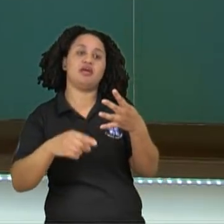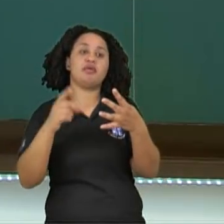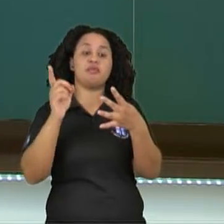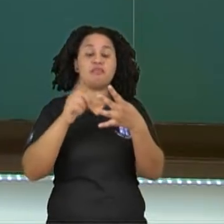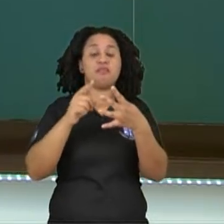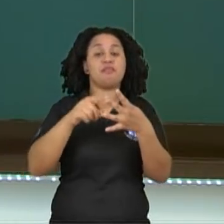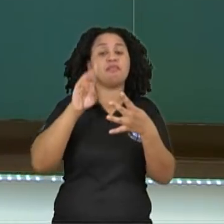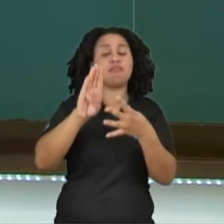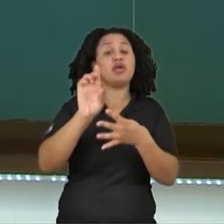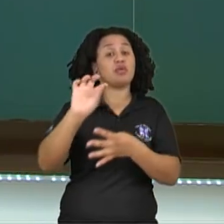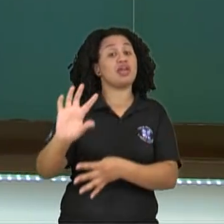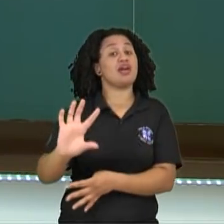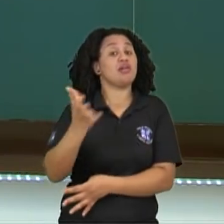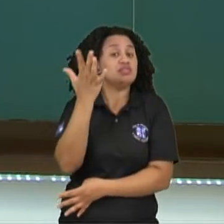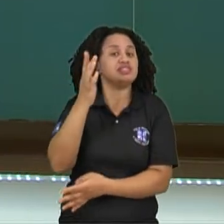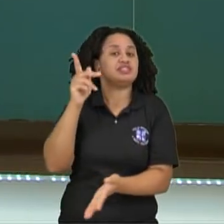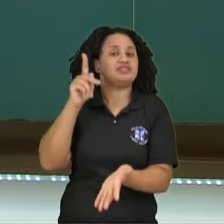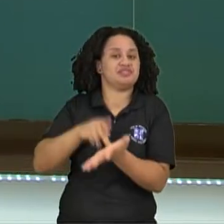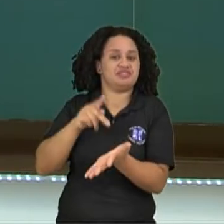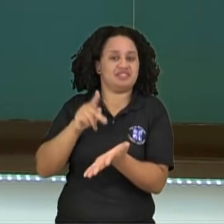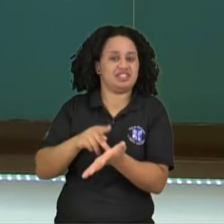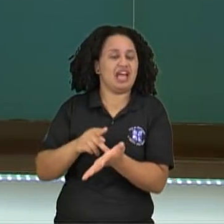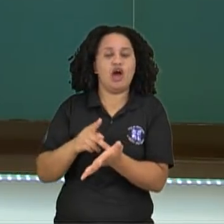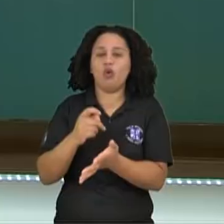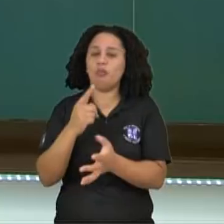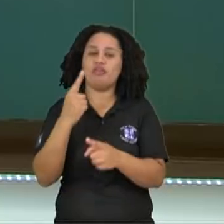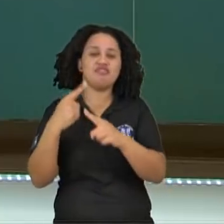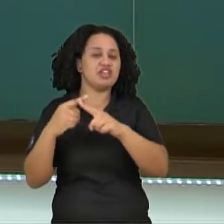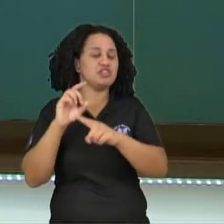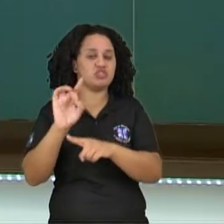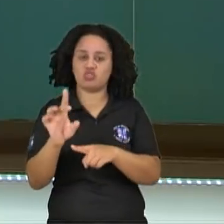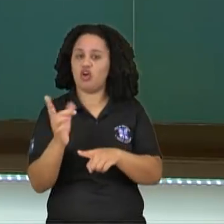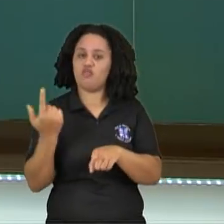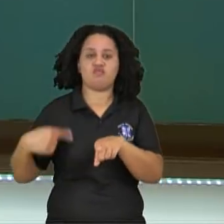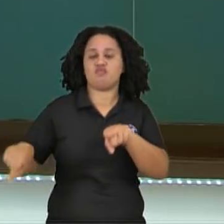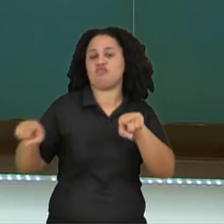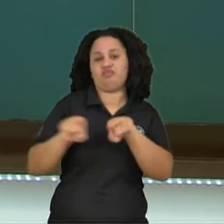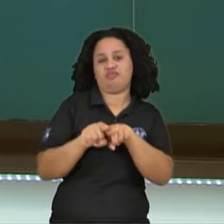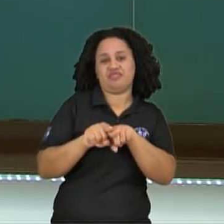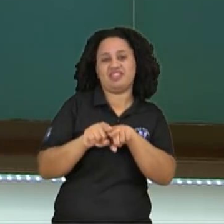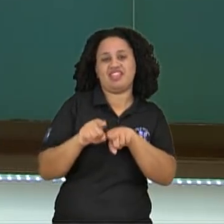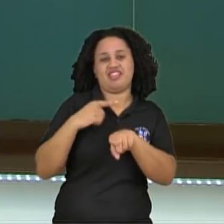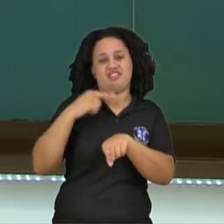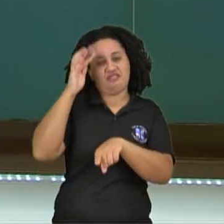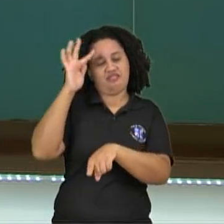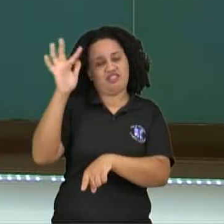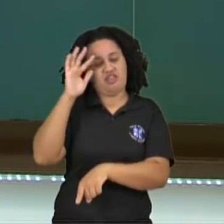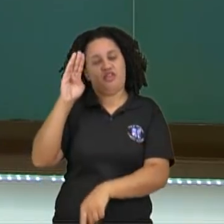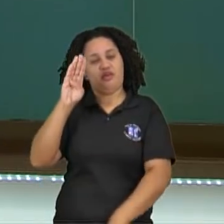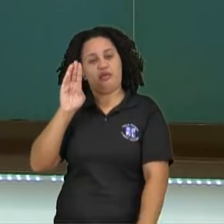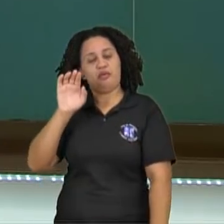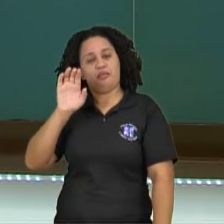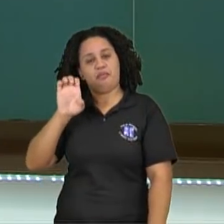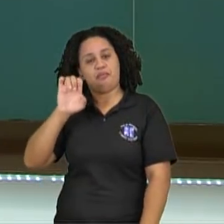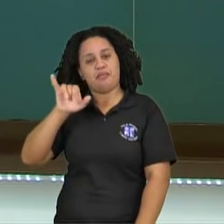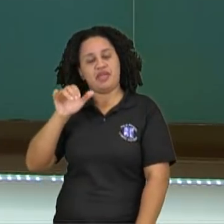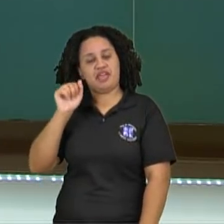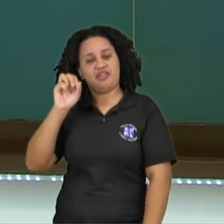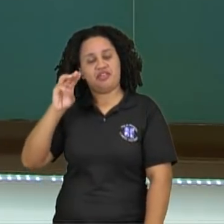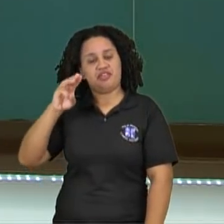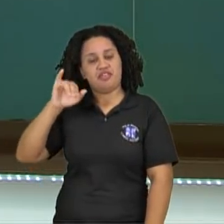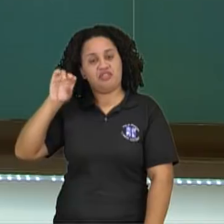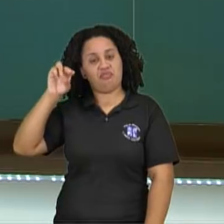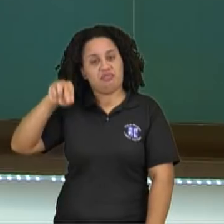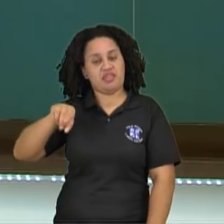que realmente aconteceu. Ele é único e irrepetível, como diria um grande filósofo chamado Benjamin. Quando ele diz, Walter Benjamin,